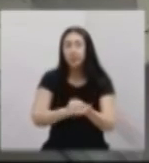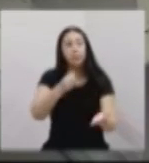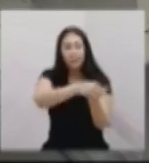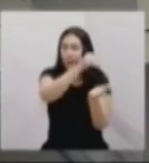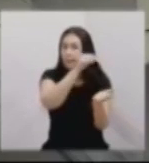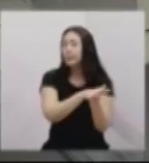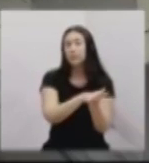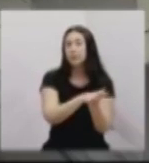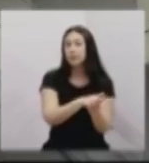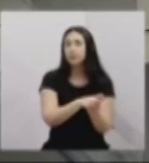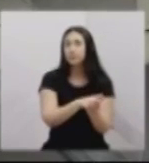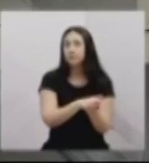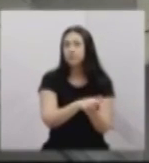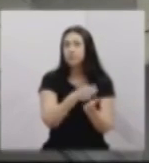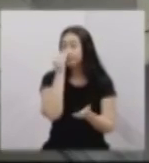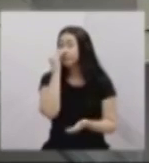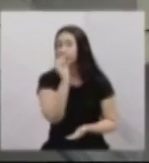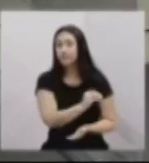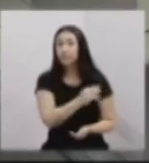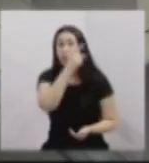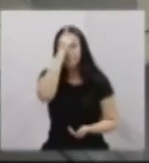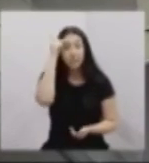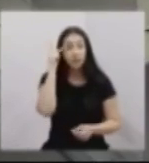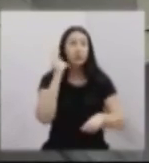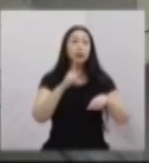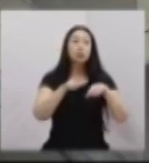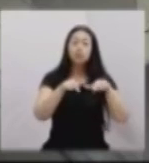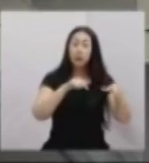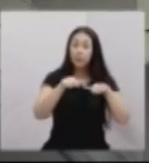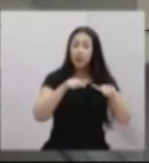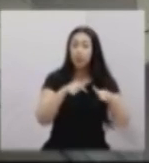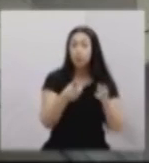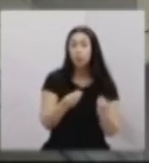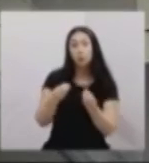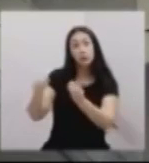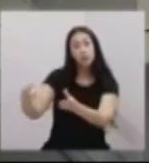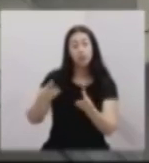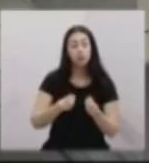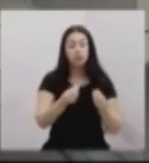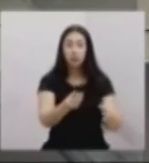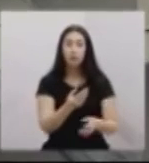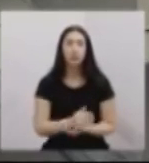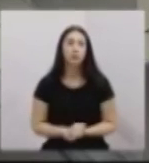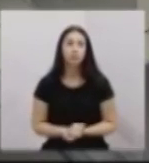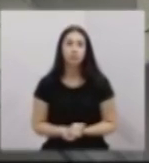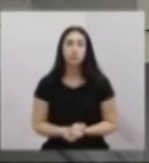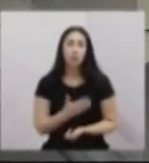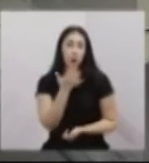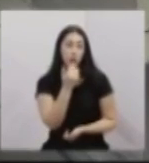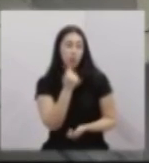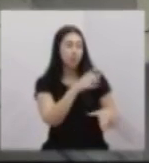não estão sendo ouvidos. Pessoas que estavam trabalhando com drive-thru, e aí a pessoa pegava o seu